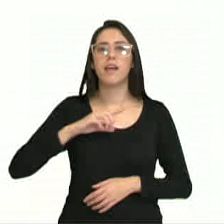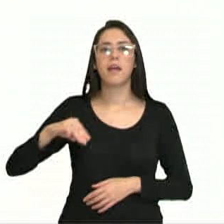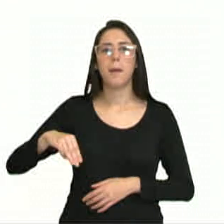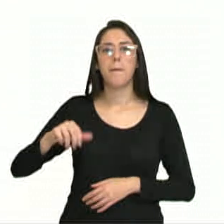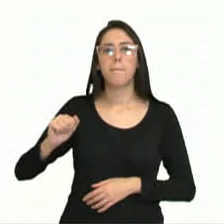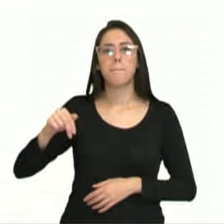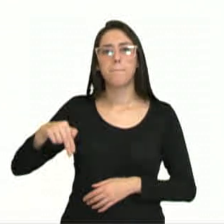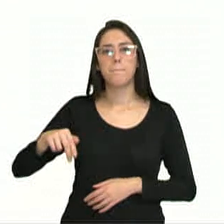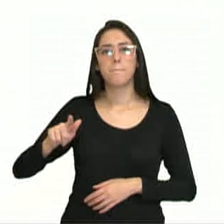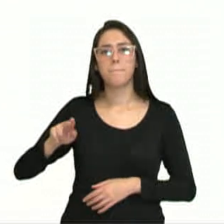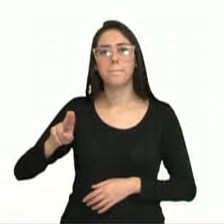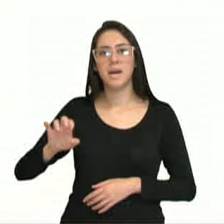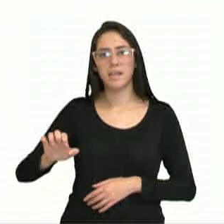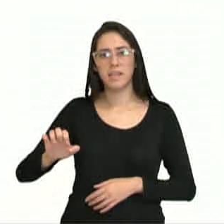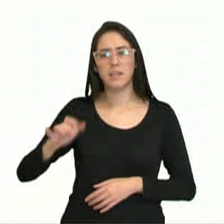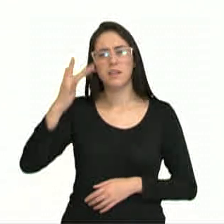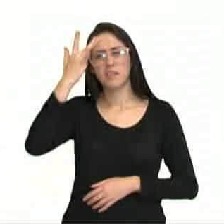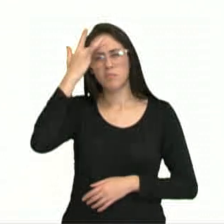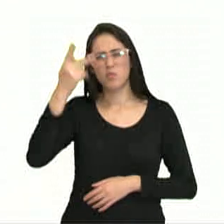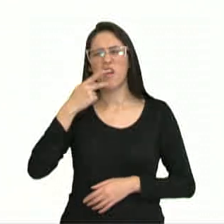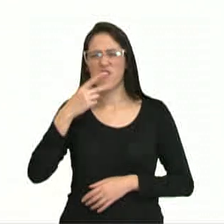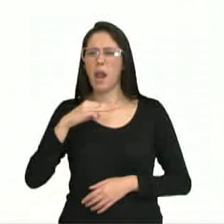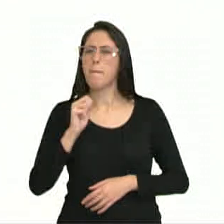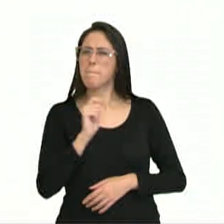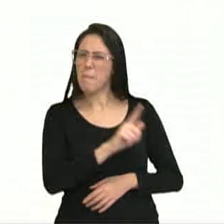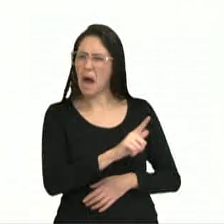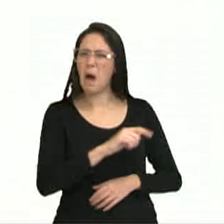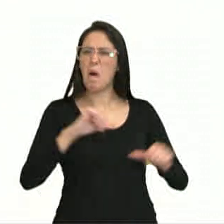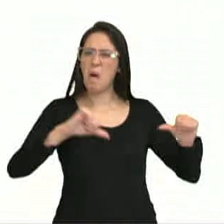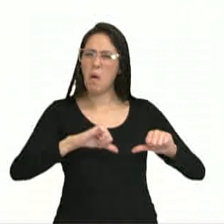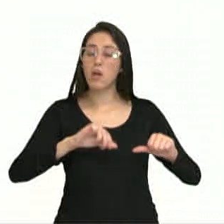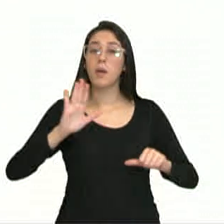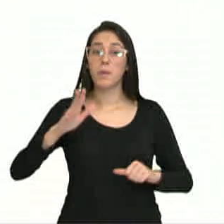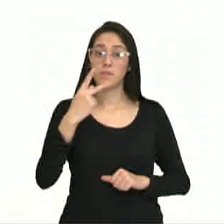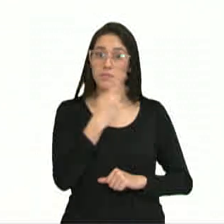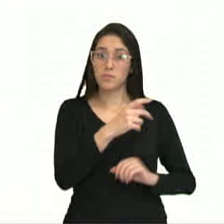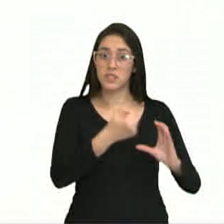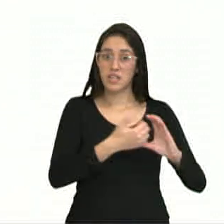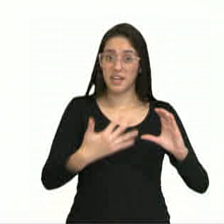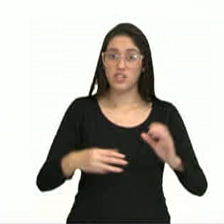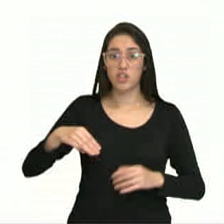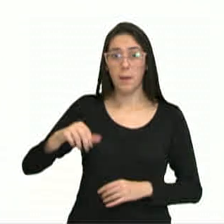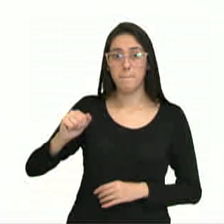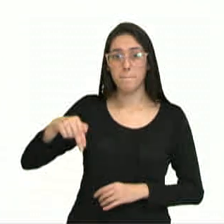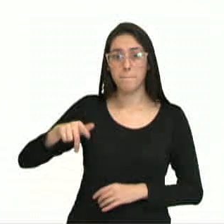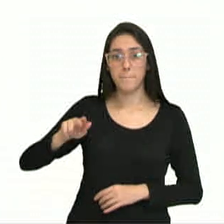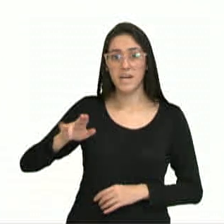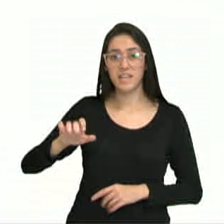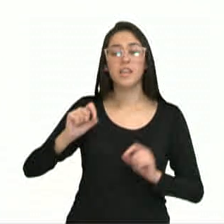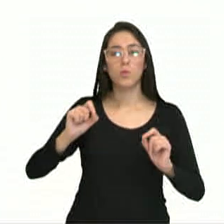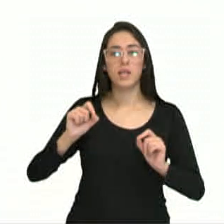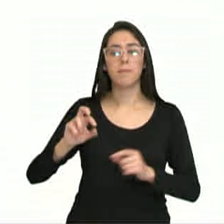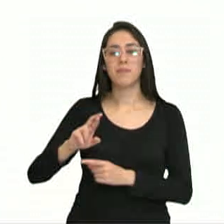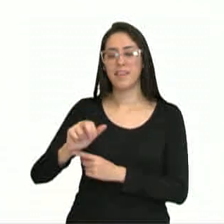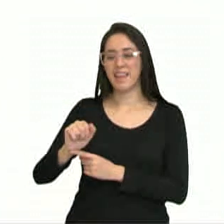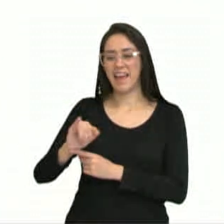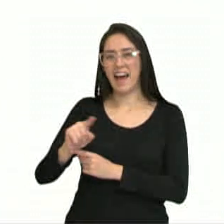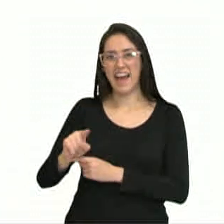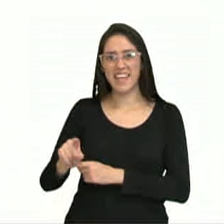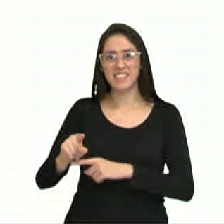O povo gosta de falar mal do mangue, mas a vegetação do mangue, qual é a característica dela? Raízes aéreas, um